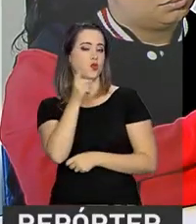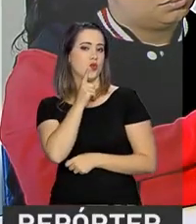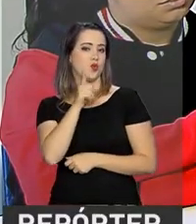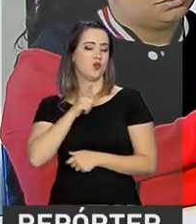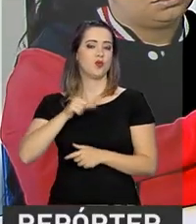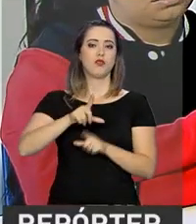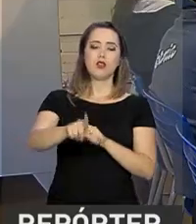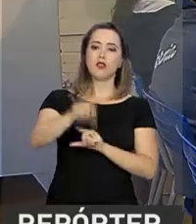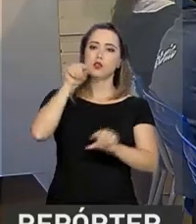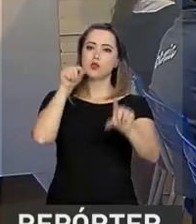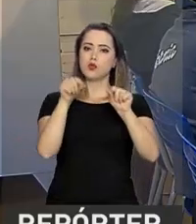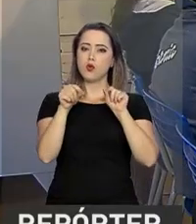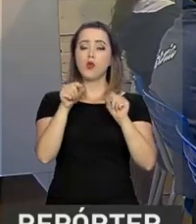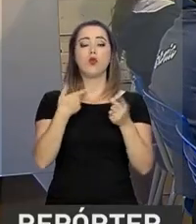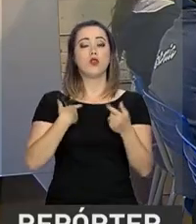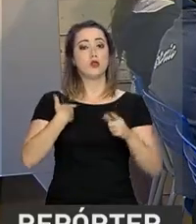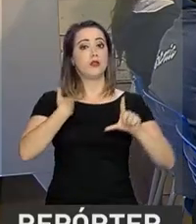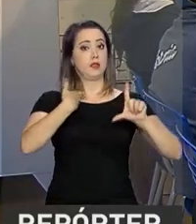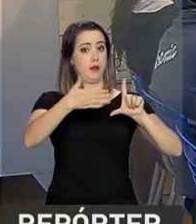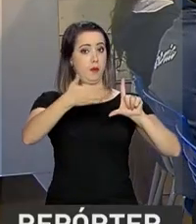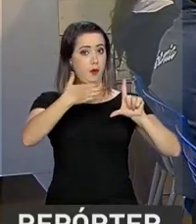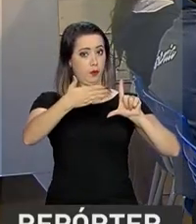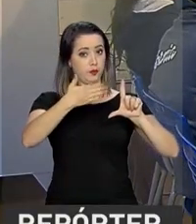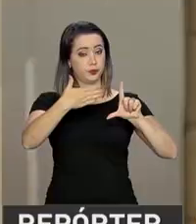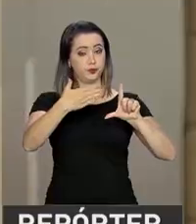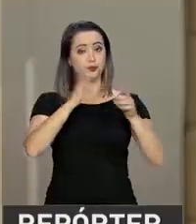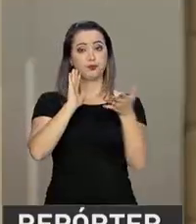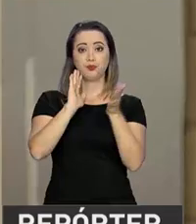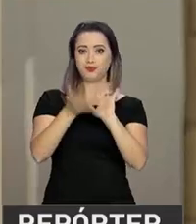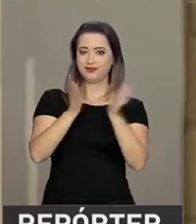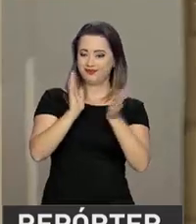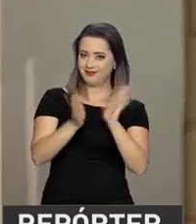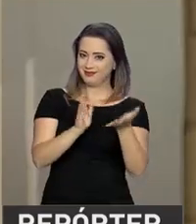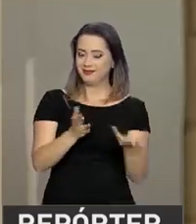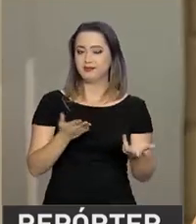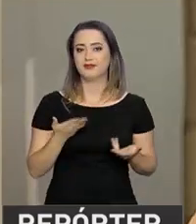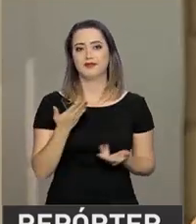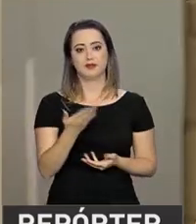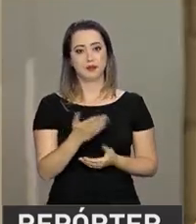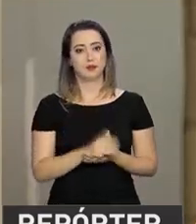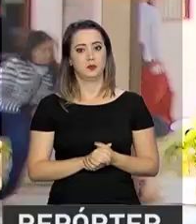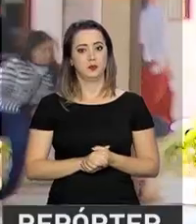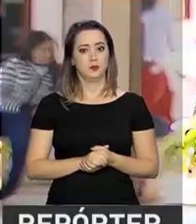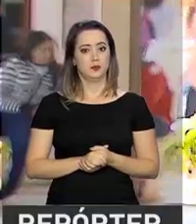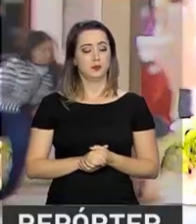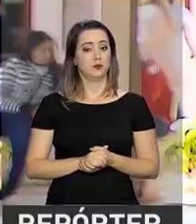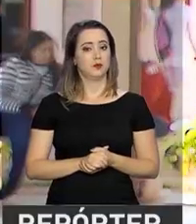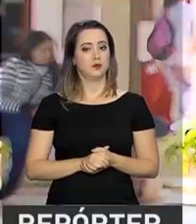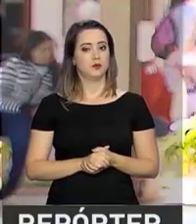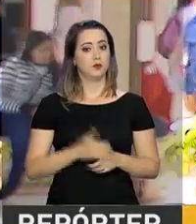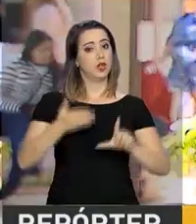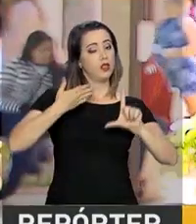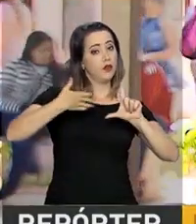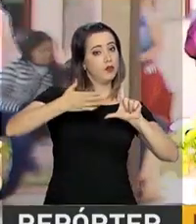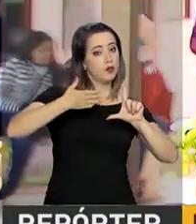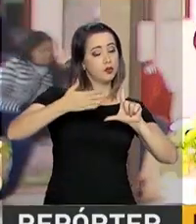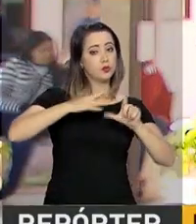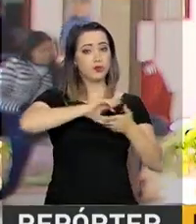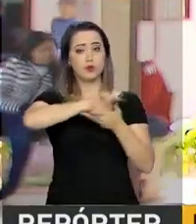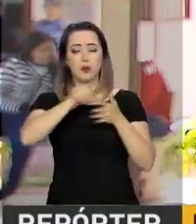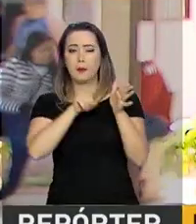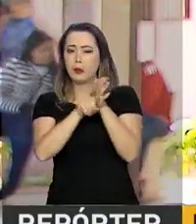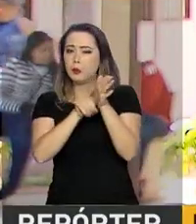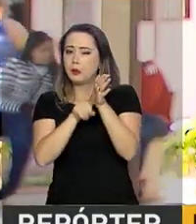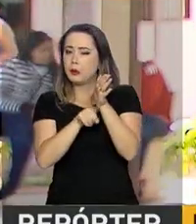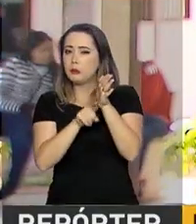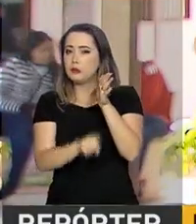terão a opção de fazer a videoprova traduzida em língua brasileira de sinais, Libras. Na videoprova, as questões